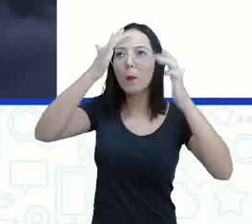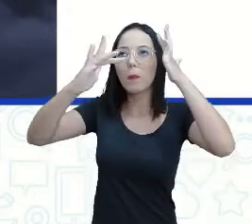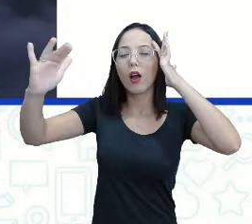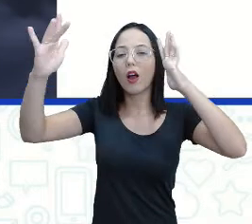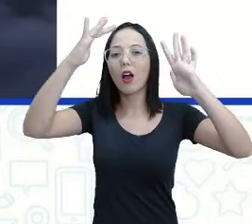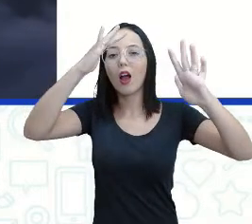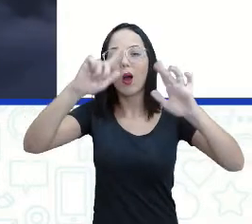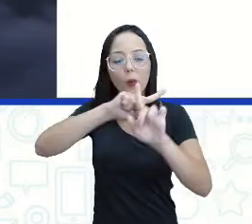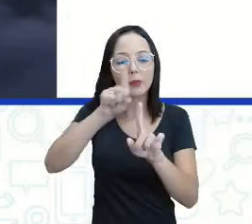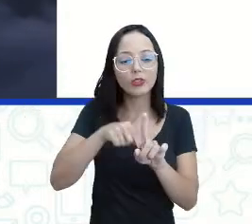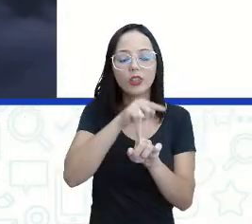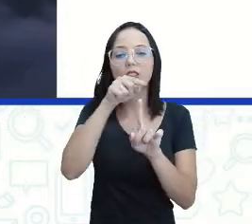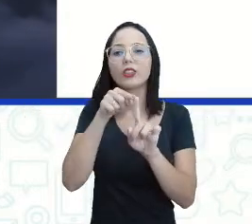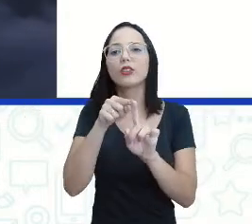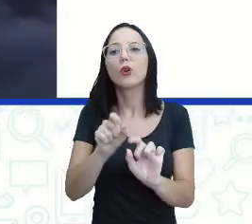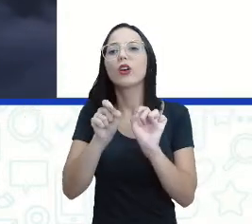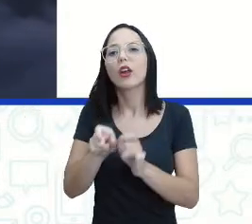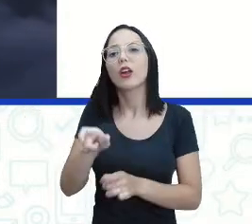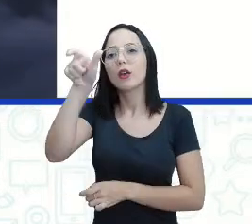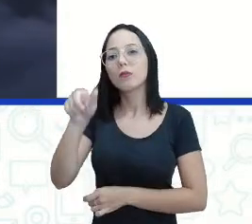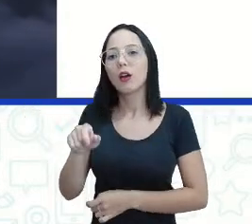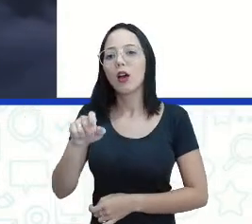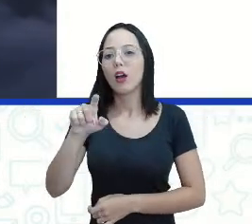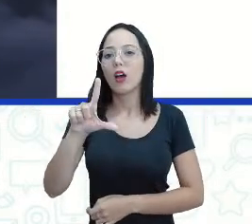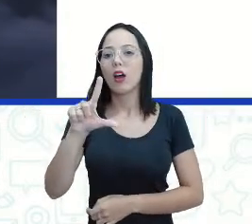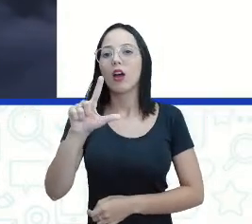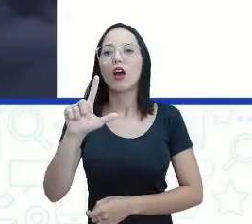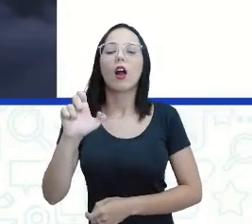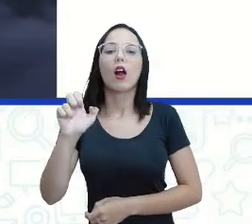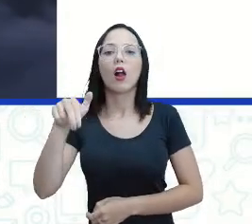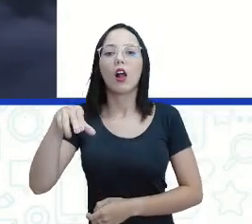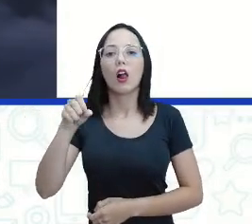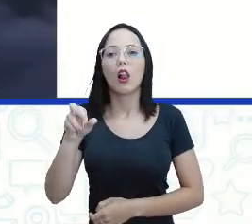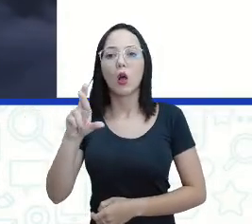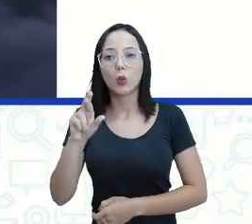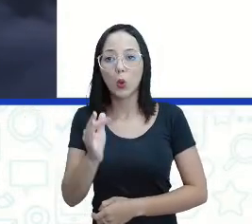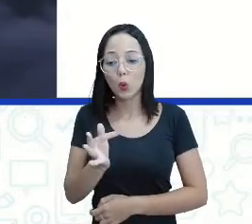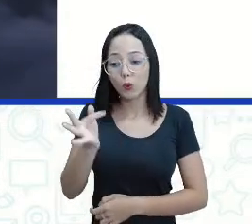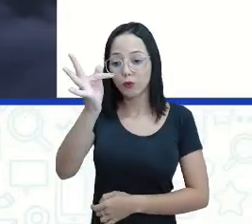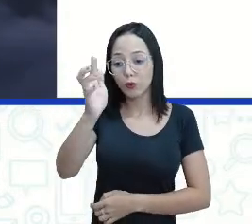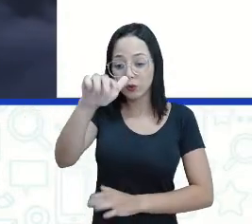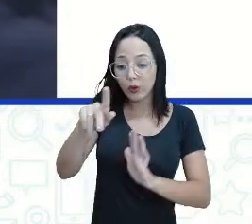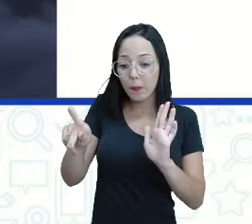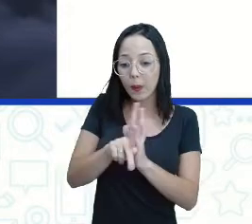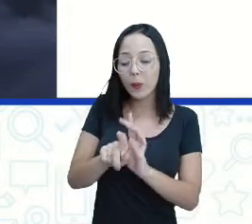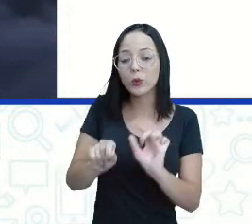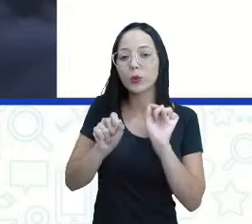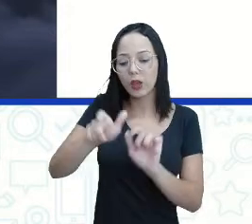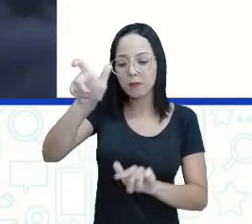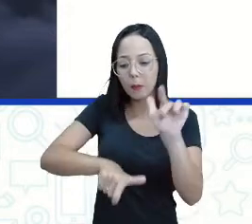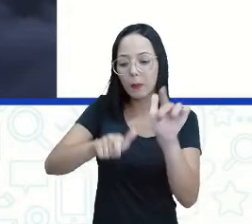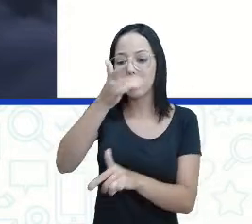dos seus sonhos. Quem disse isso foi Eleanor Roosevelt. O futuro pertence àqueles que